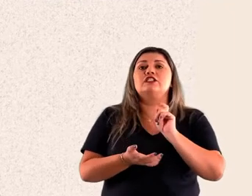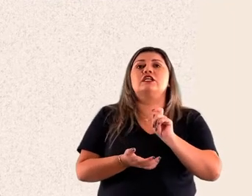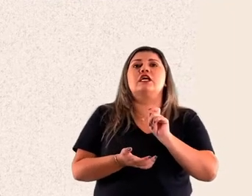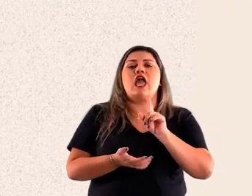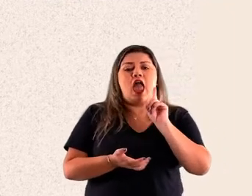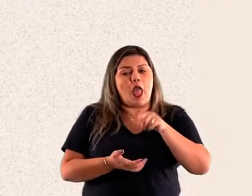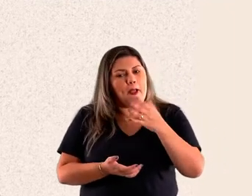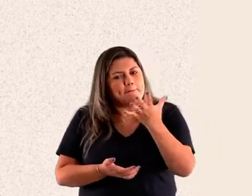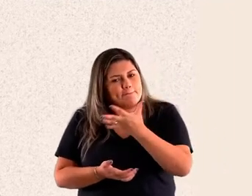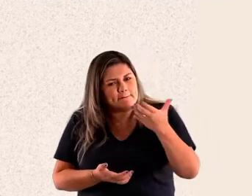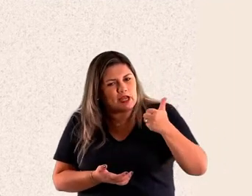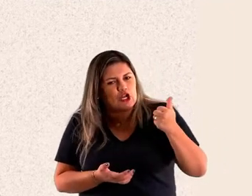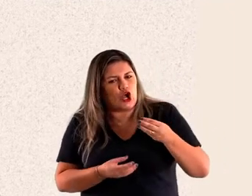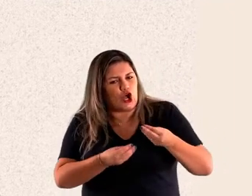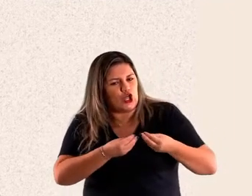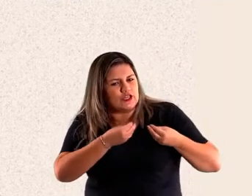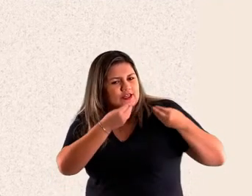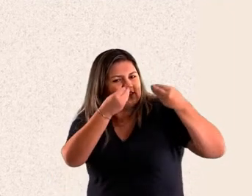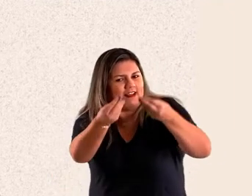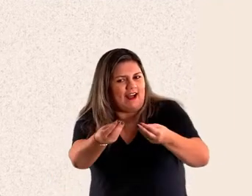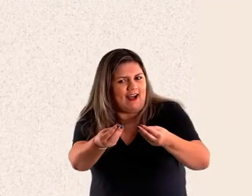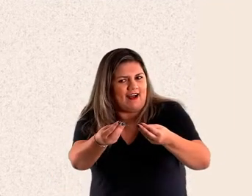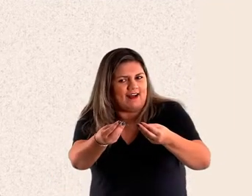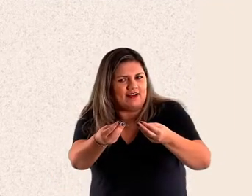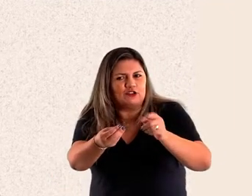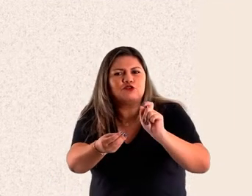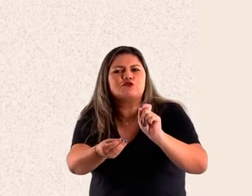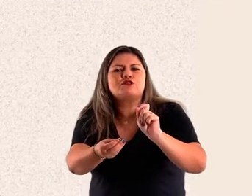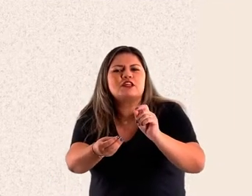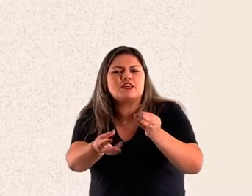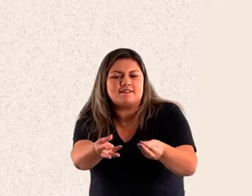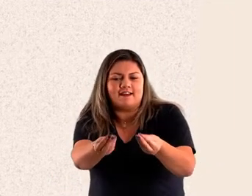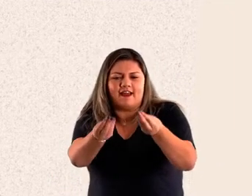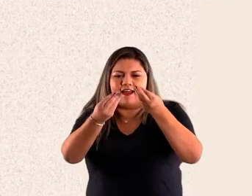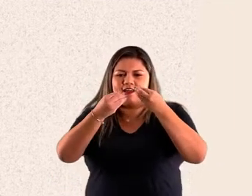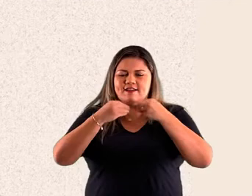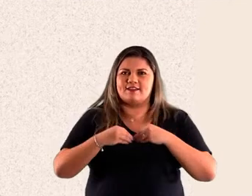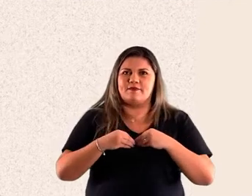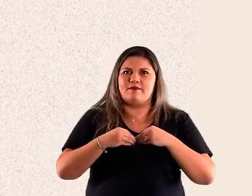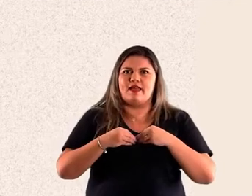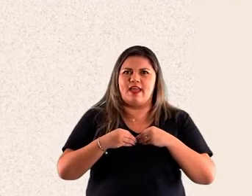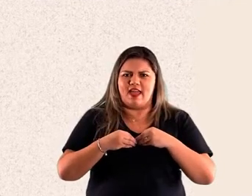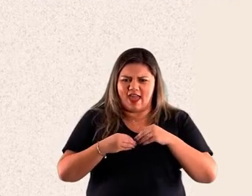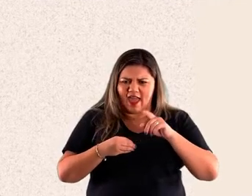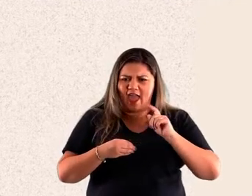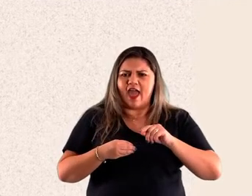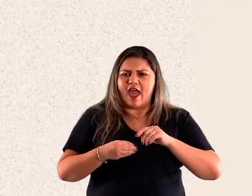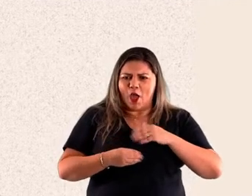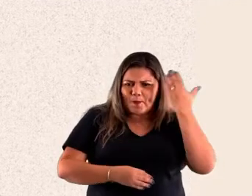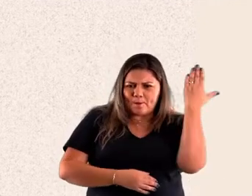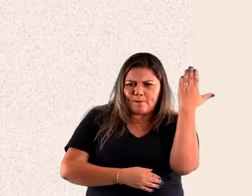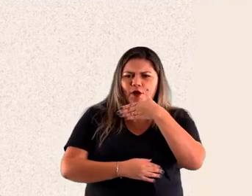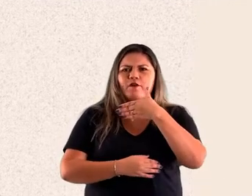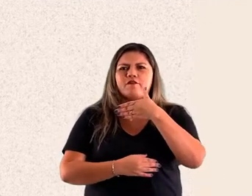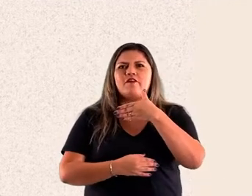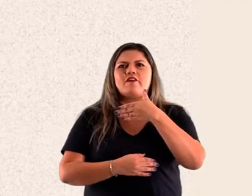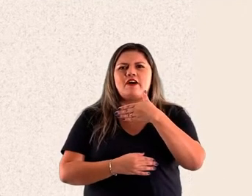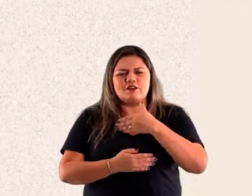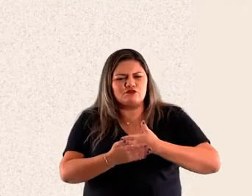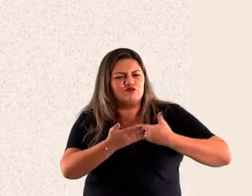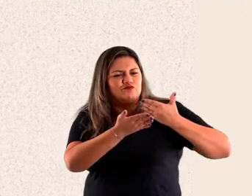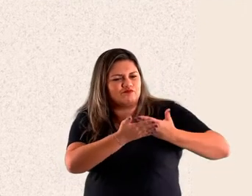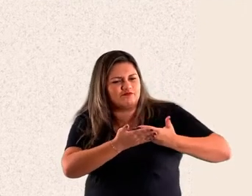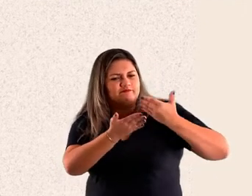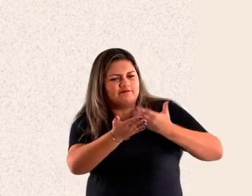dar do que receber esse ditado é isso vem sendo comprovado também por diversos estudos